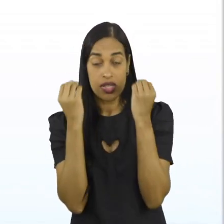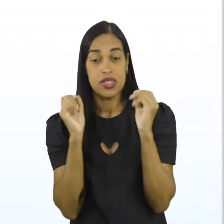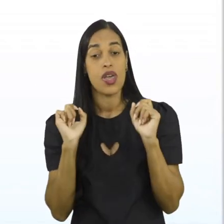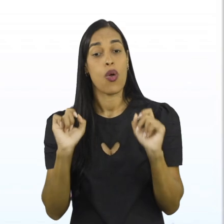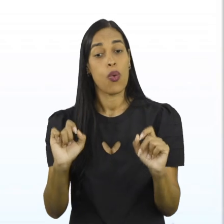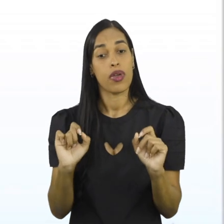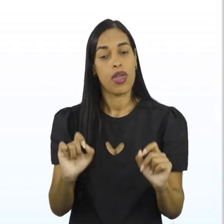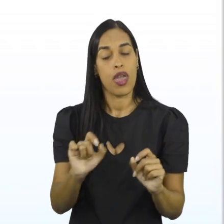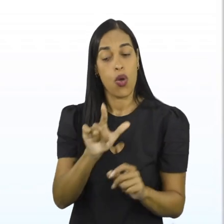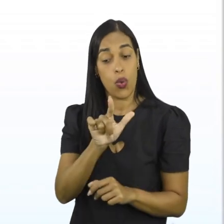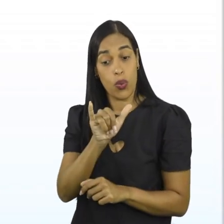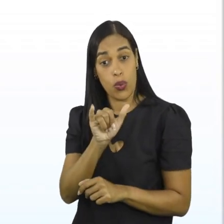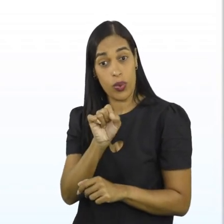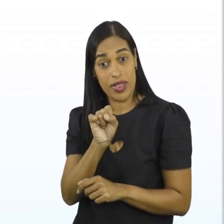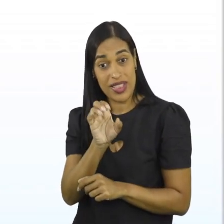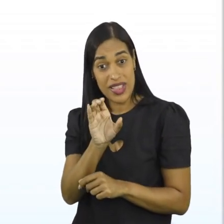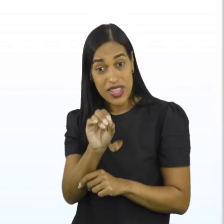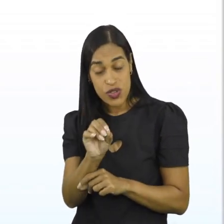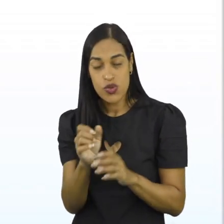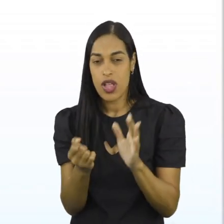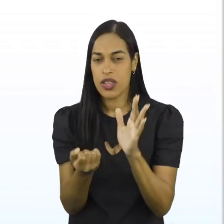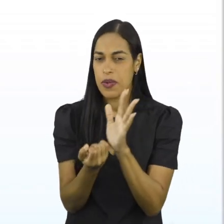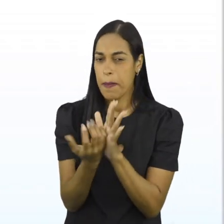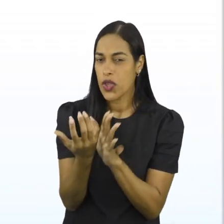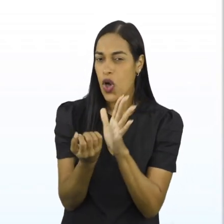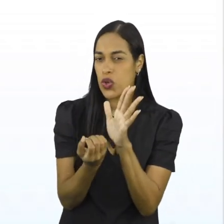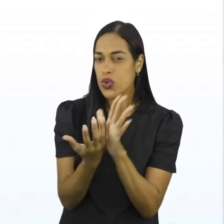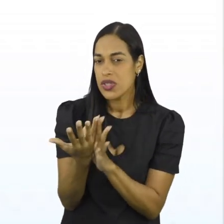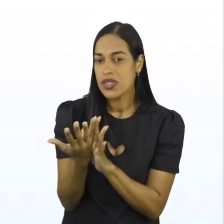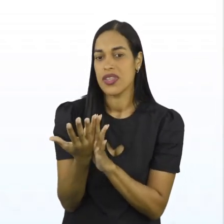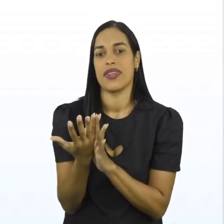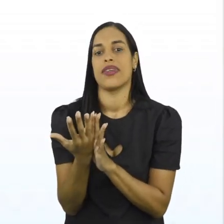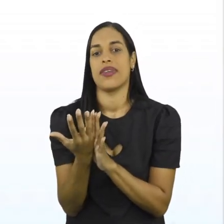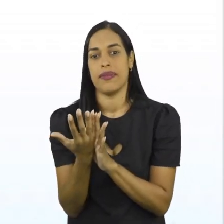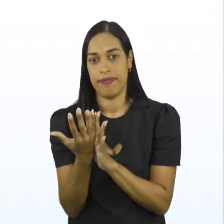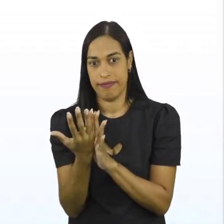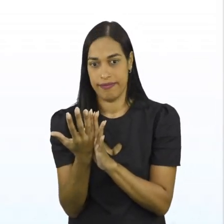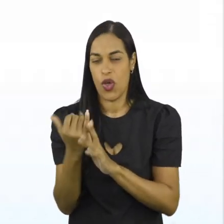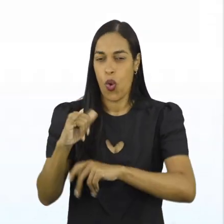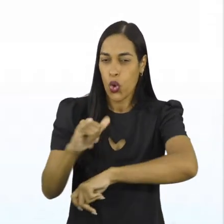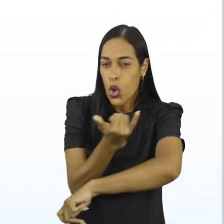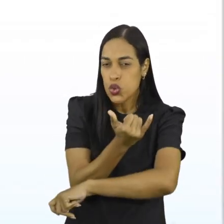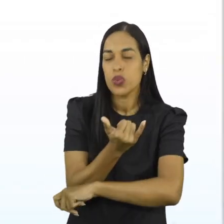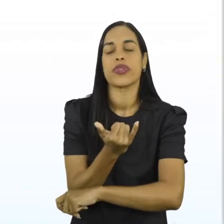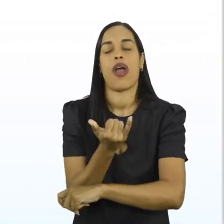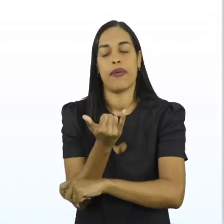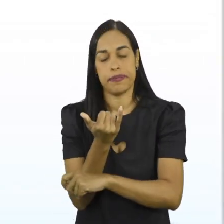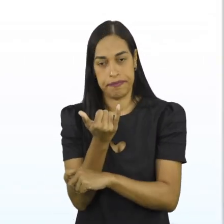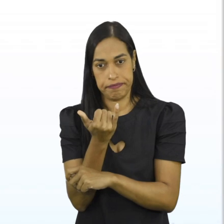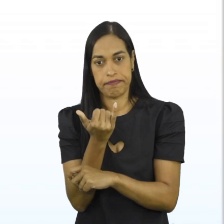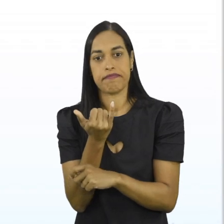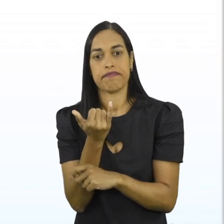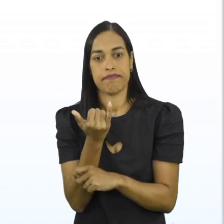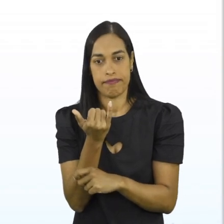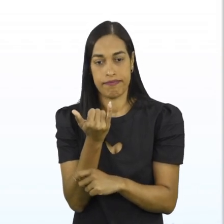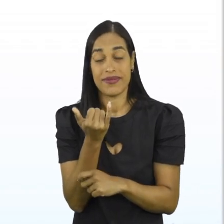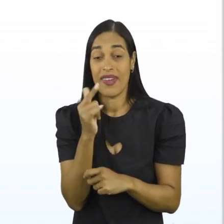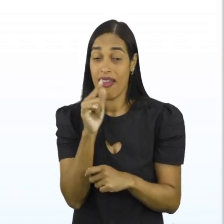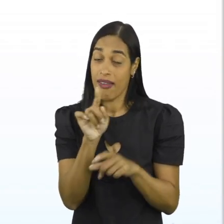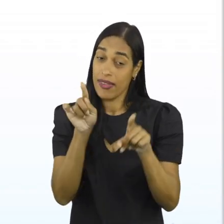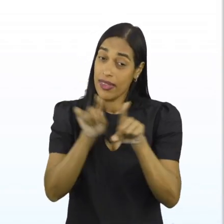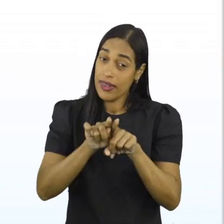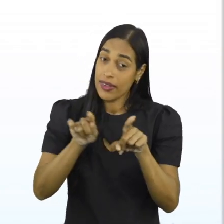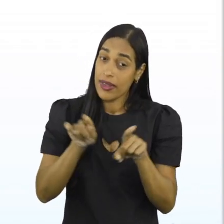liso, além de produzir, veja, além de produzir lipídio, você vai dizer que esse cara também trabalha